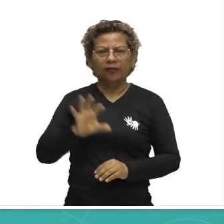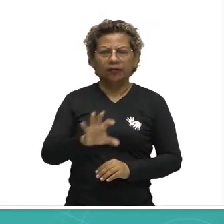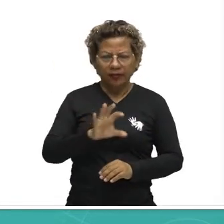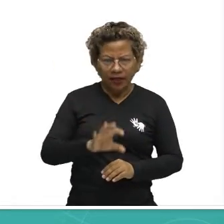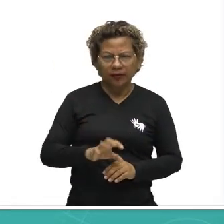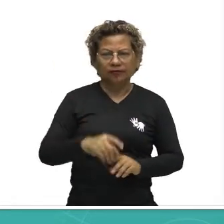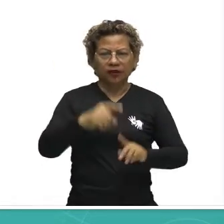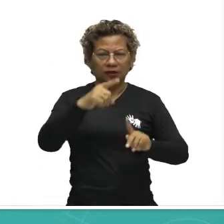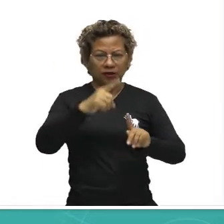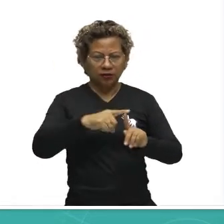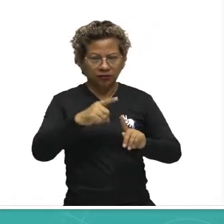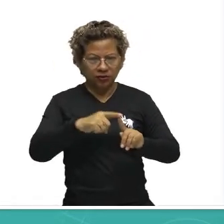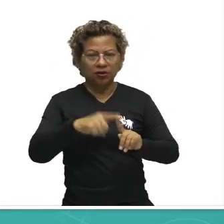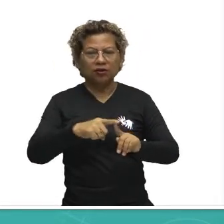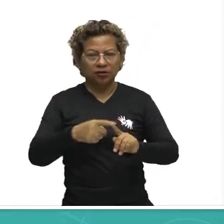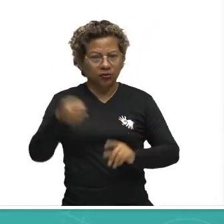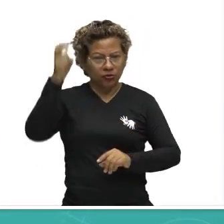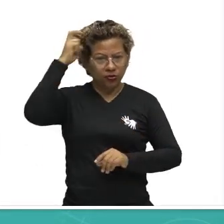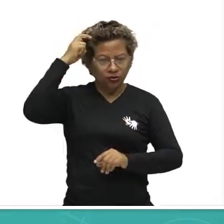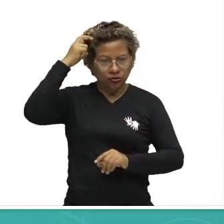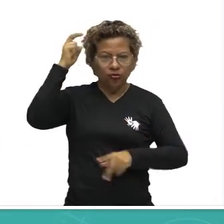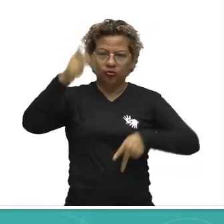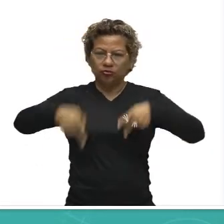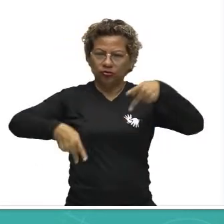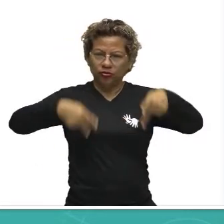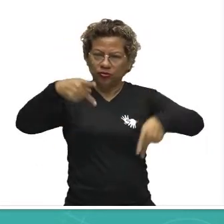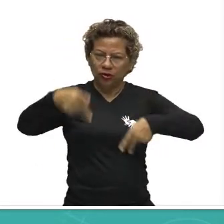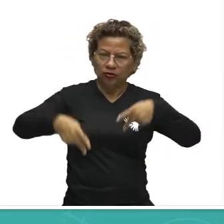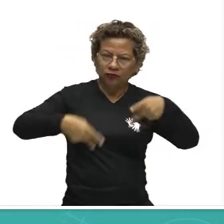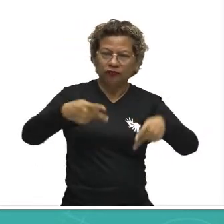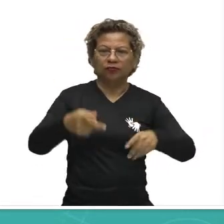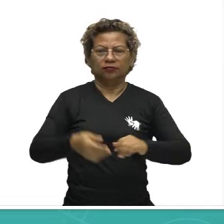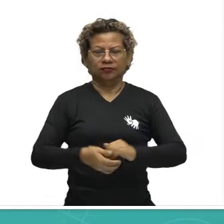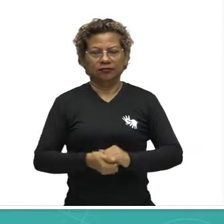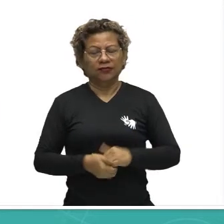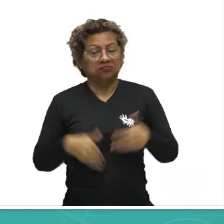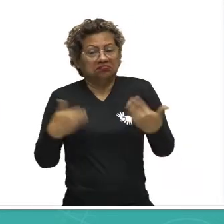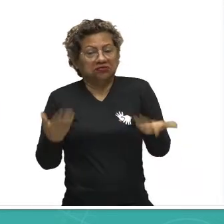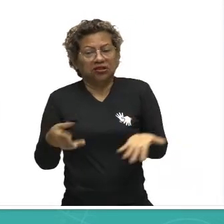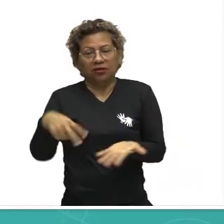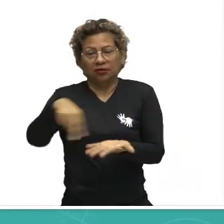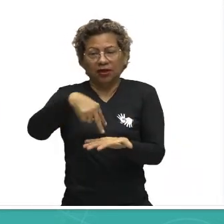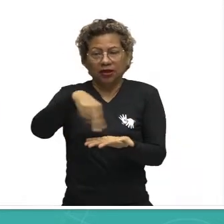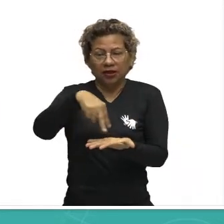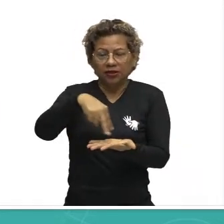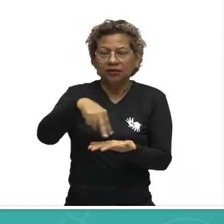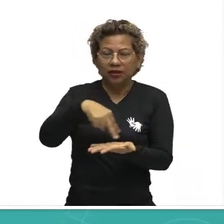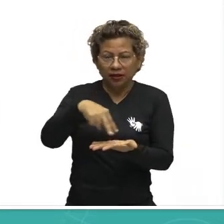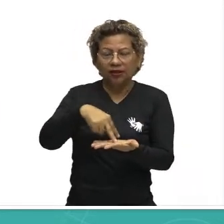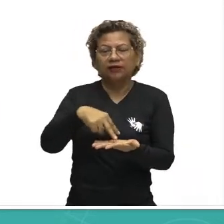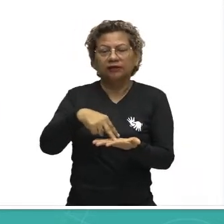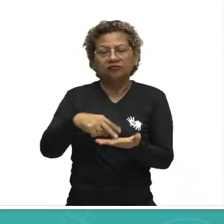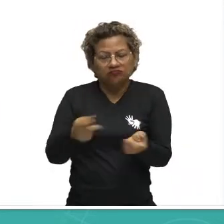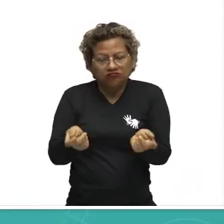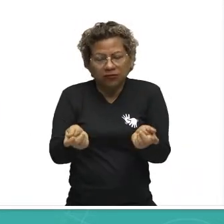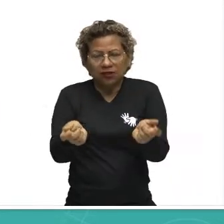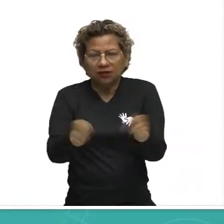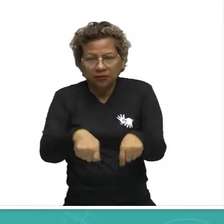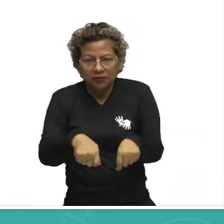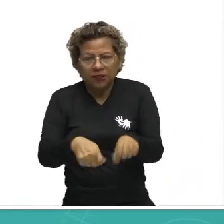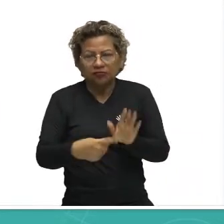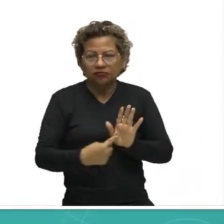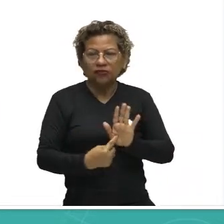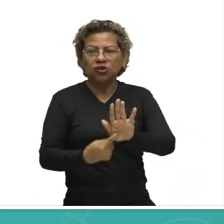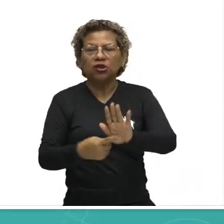um pouco da história e cultura do seu povo. Então, as danças, elas vão ser desenvolvidas para demonstrar o